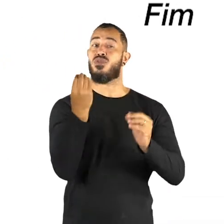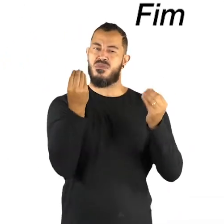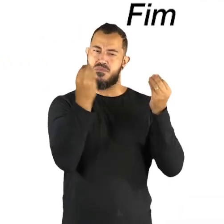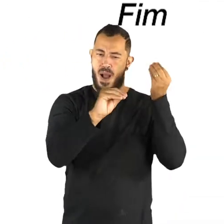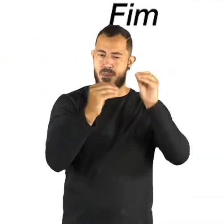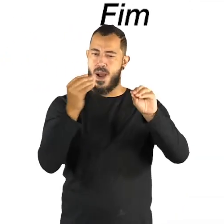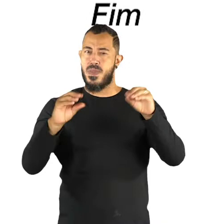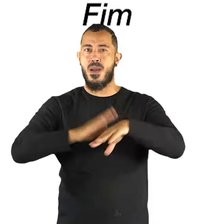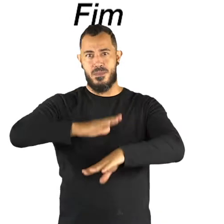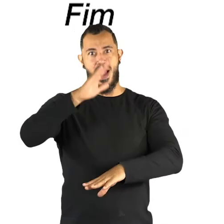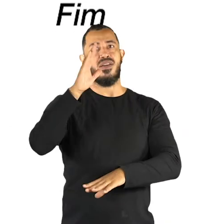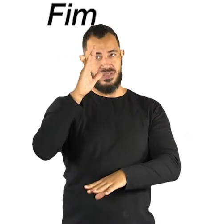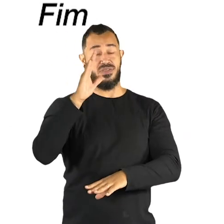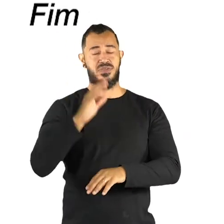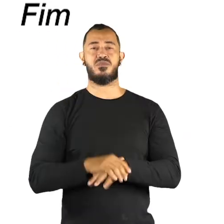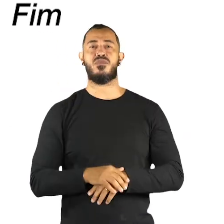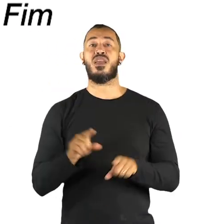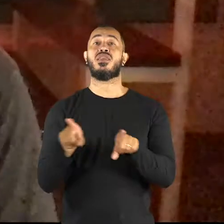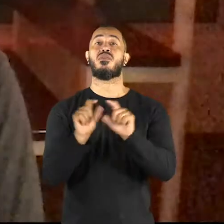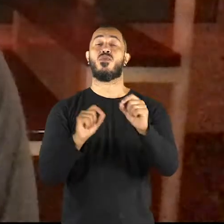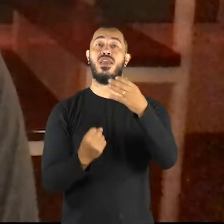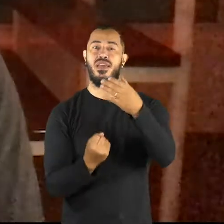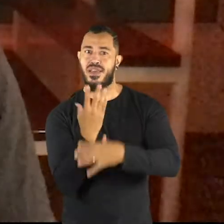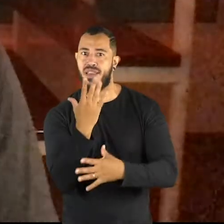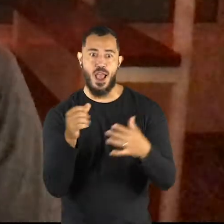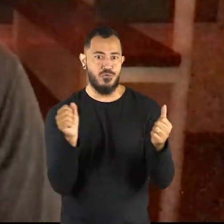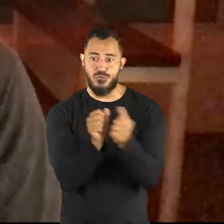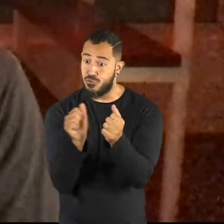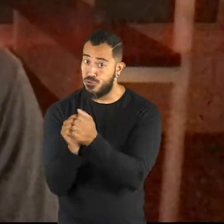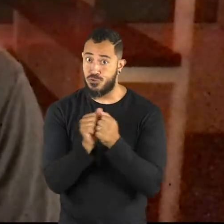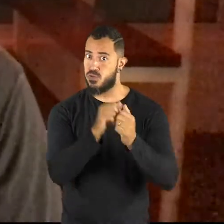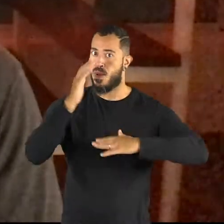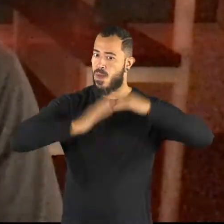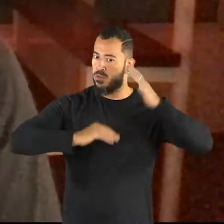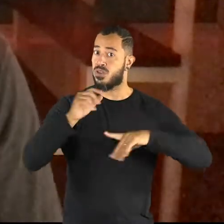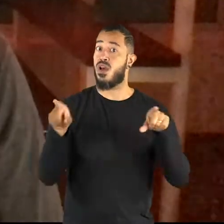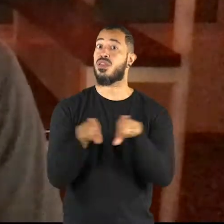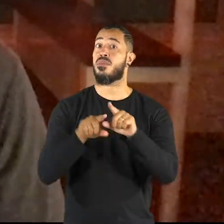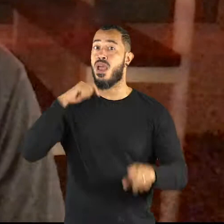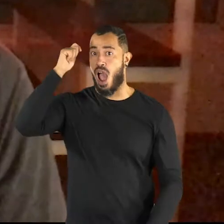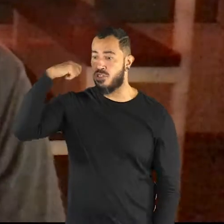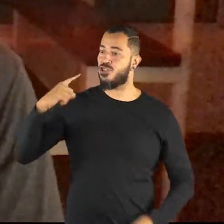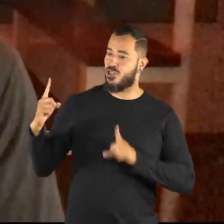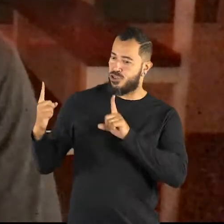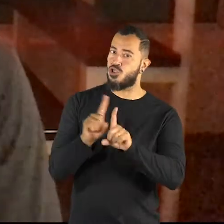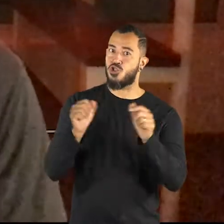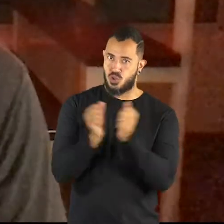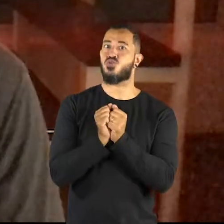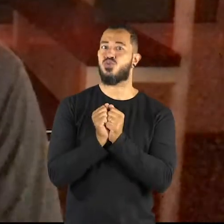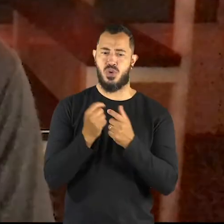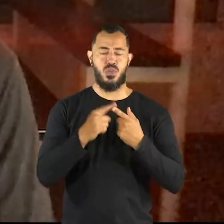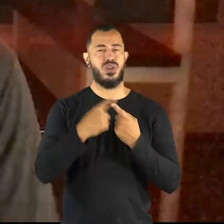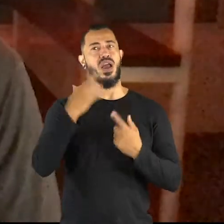de dirigir. É justamente já criando, junto de todos os nossos profissionais e o artista, essa ideia da música, essa forma